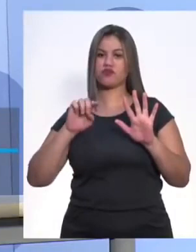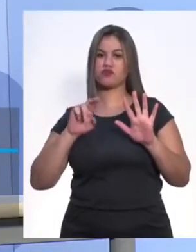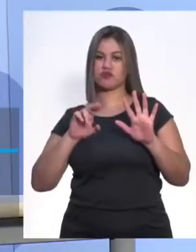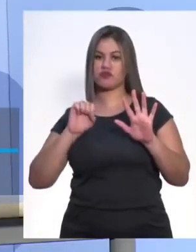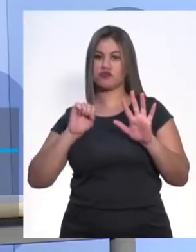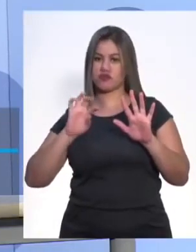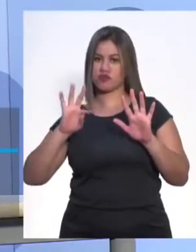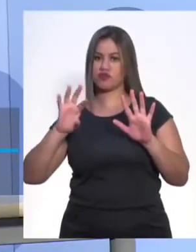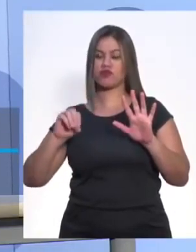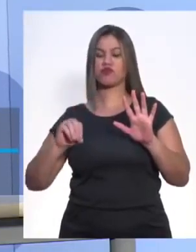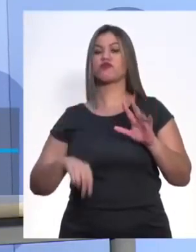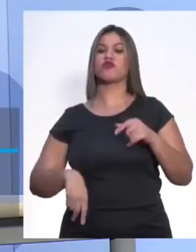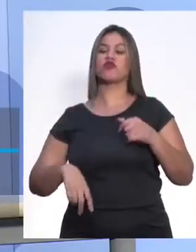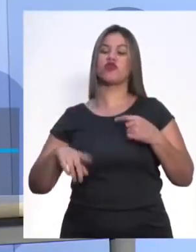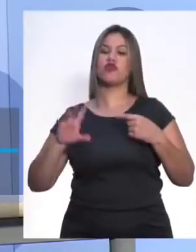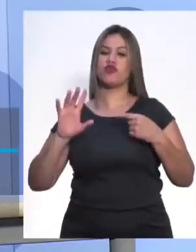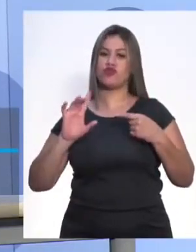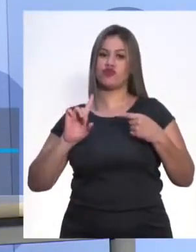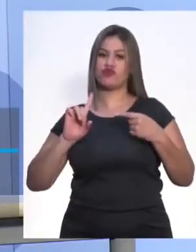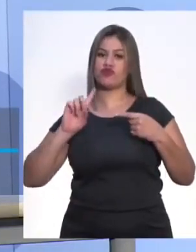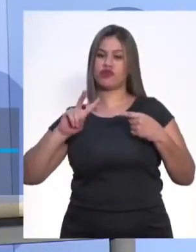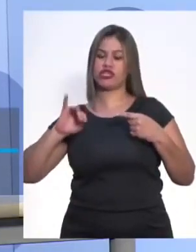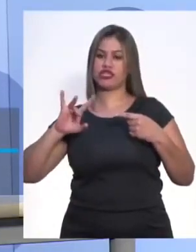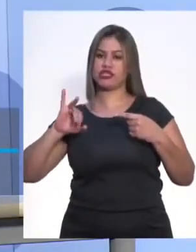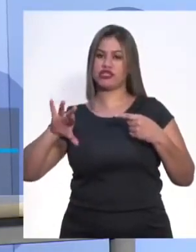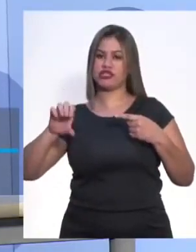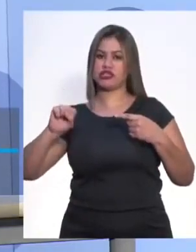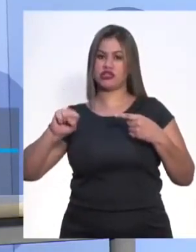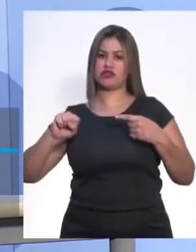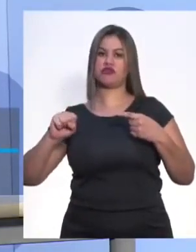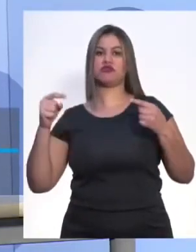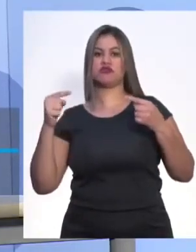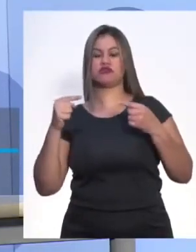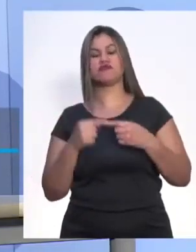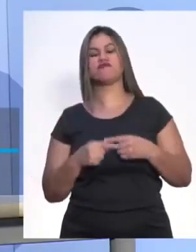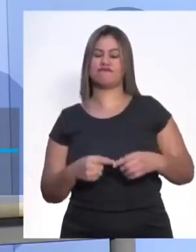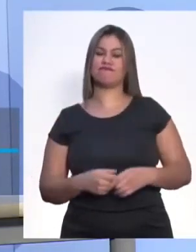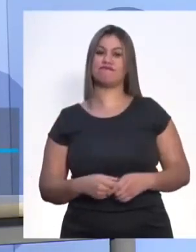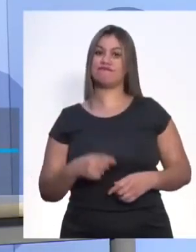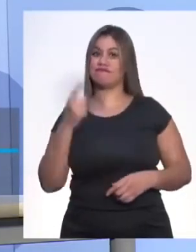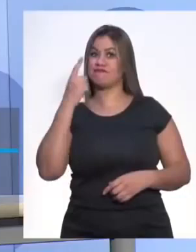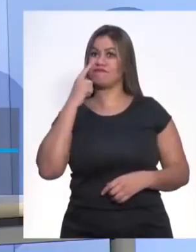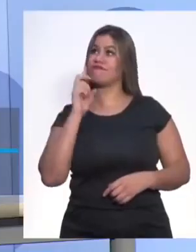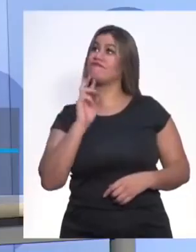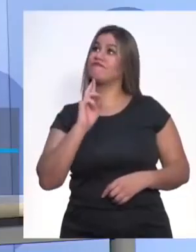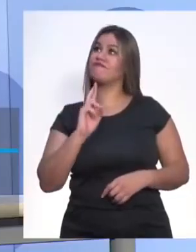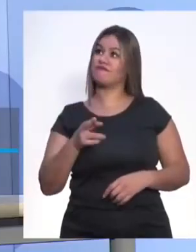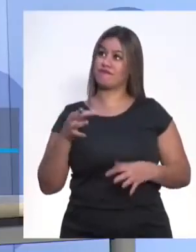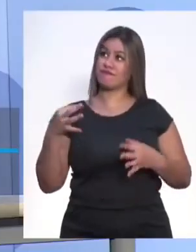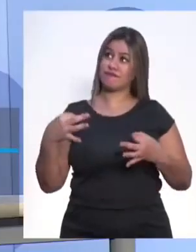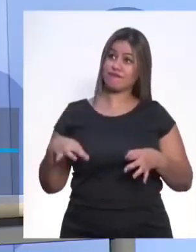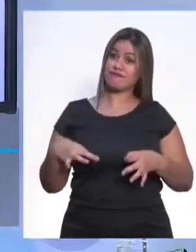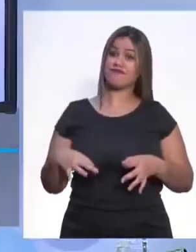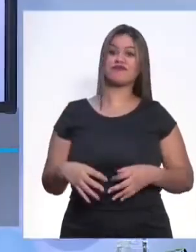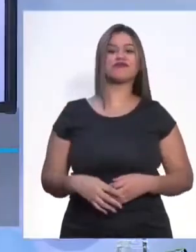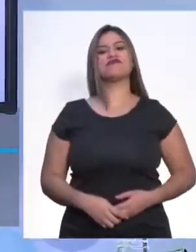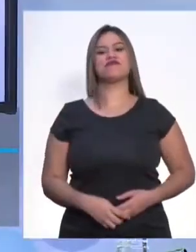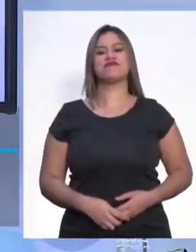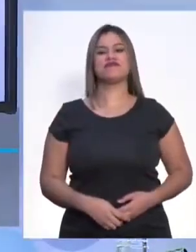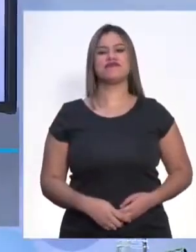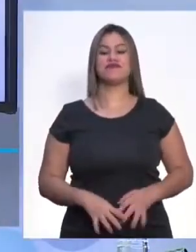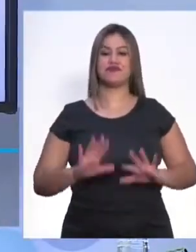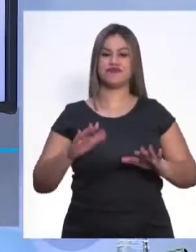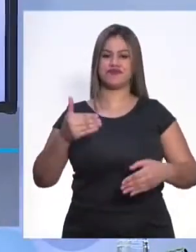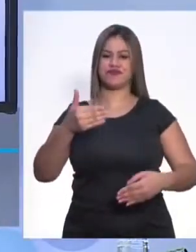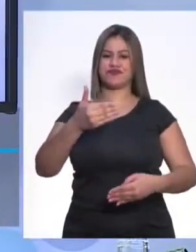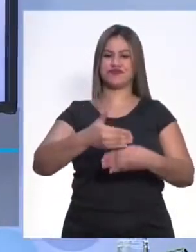professor Lorival, e o Vinícius, a aluno da professora Ana Regina. Vamos para a resposta, professora Roberta? Vamos sim. Então, a gente tem lá um